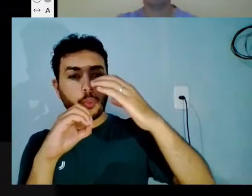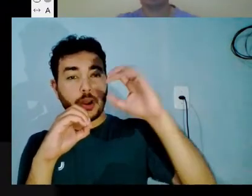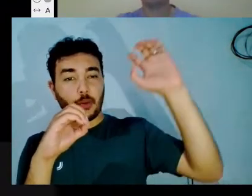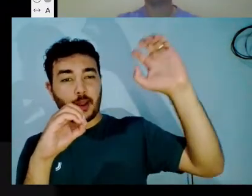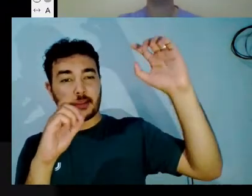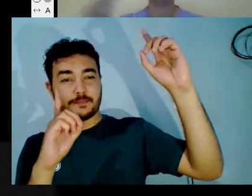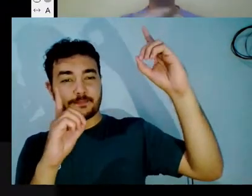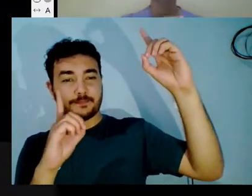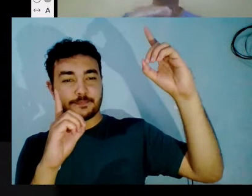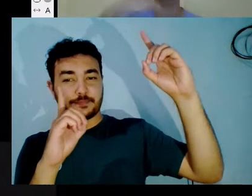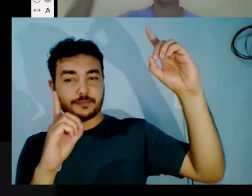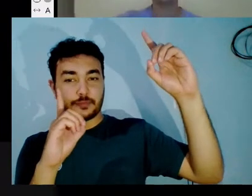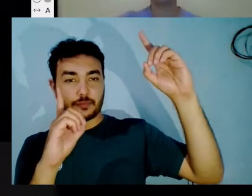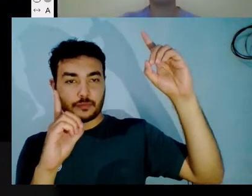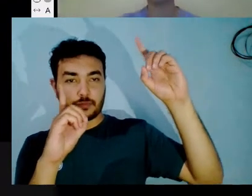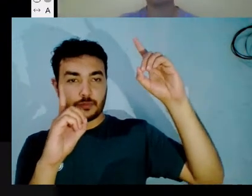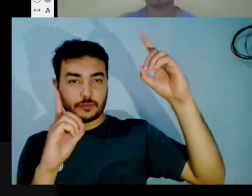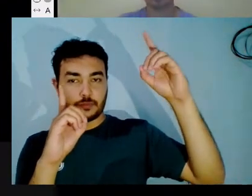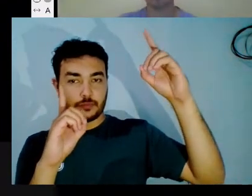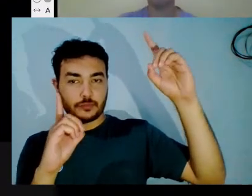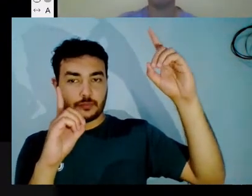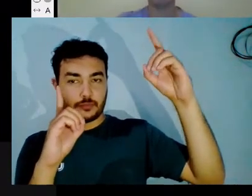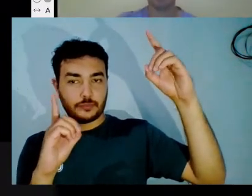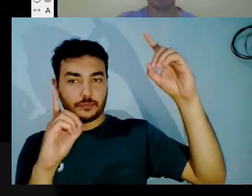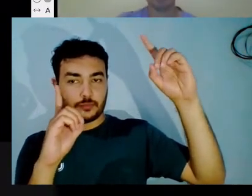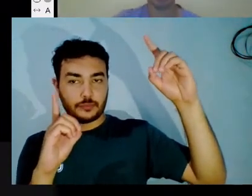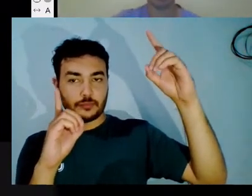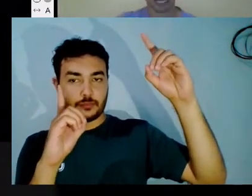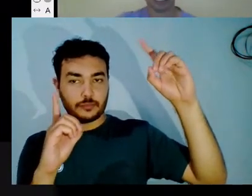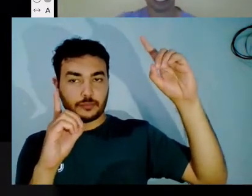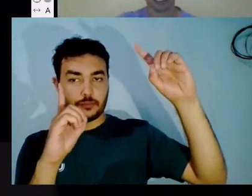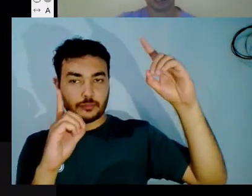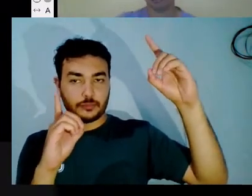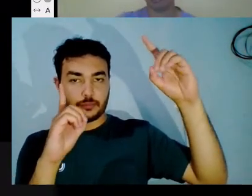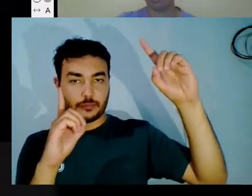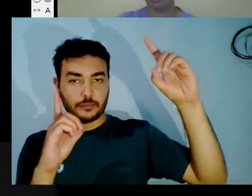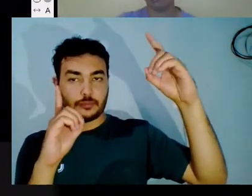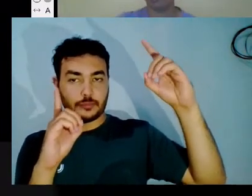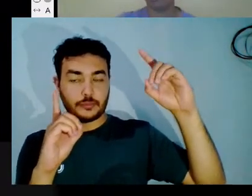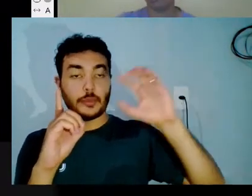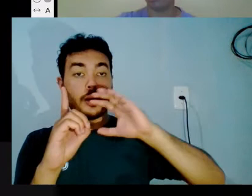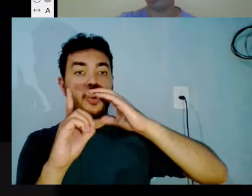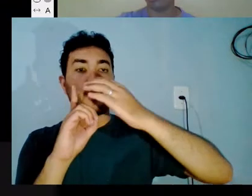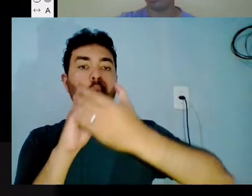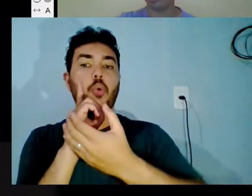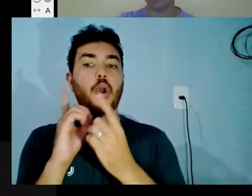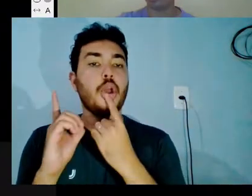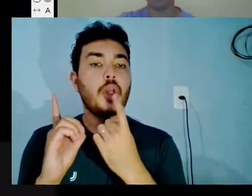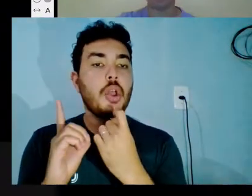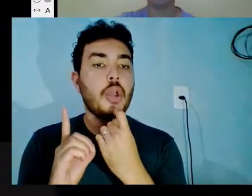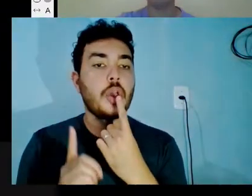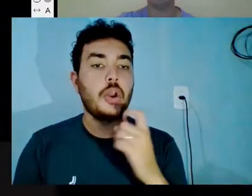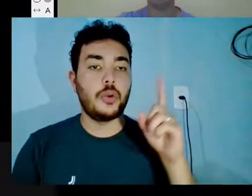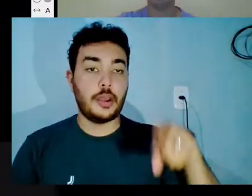de elétrons aqui fazendo uma blindagem sobre o elétron mais externo. Então, essa blindagem aqui, ó, que é o em vermelho causado